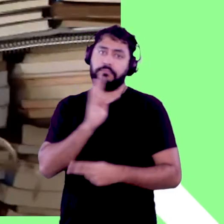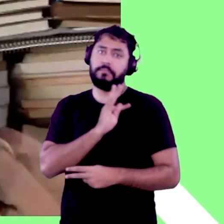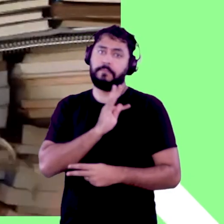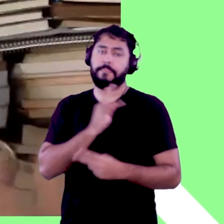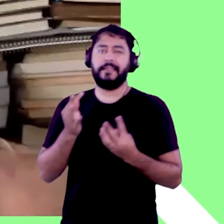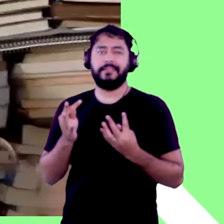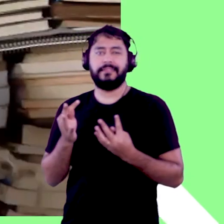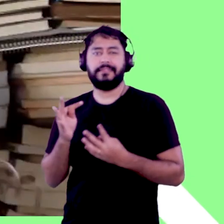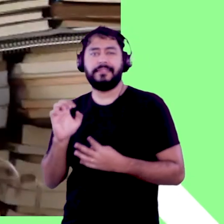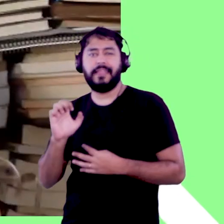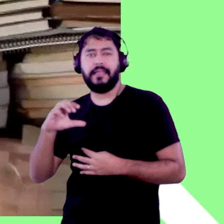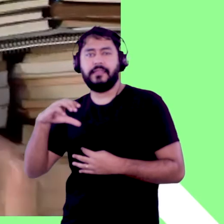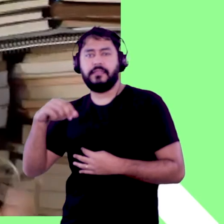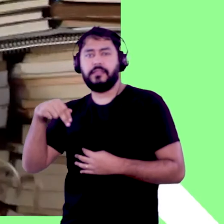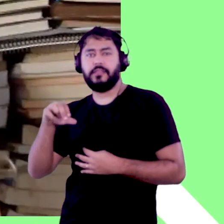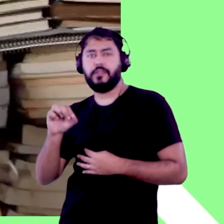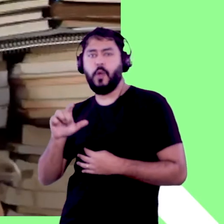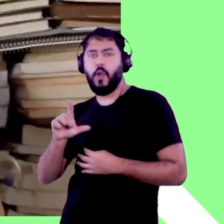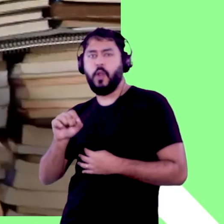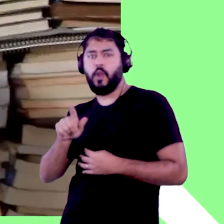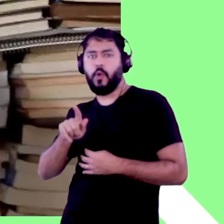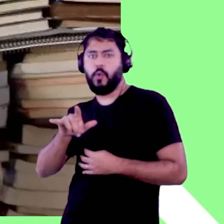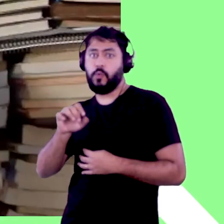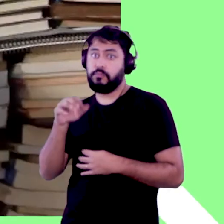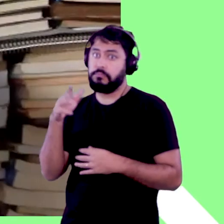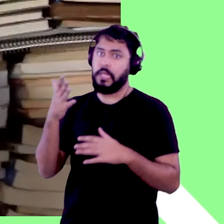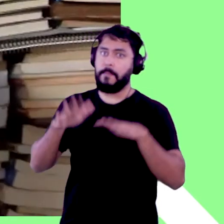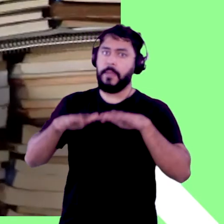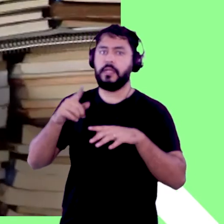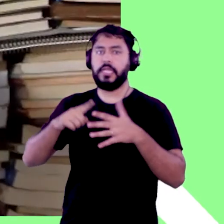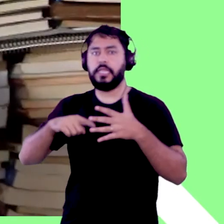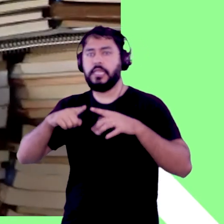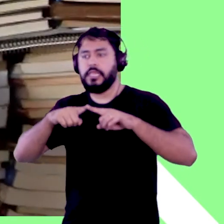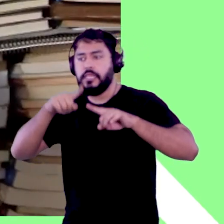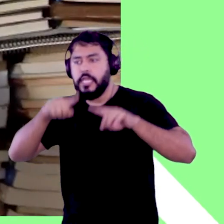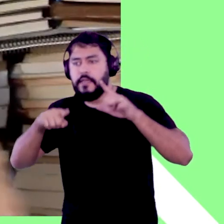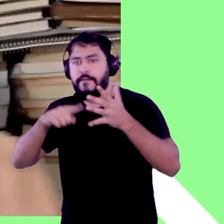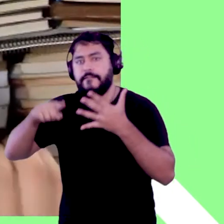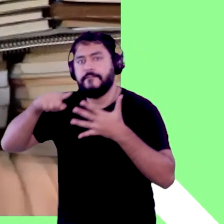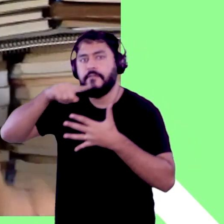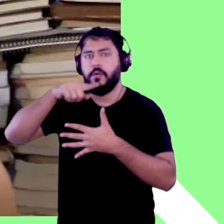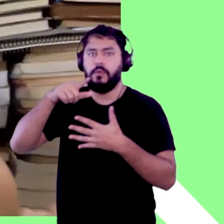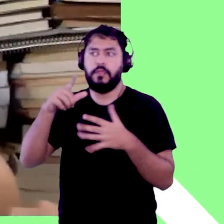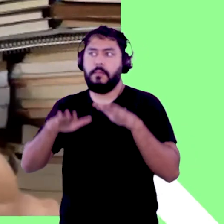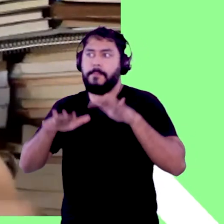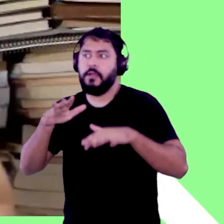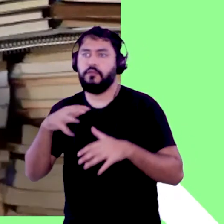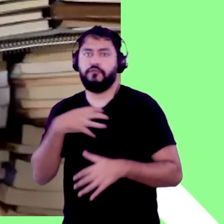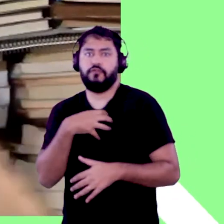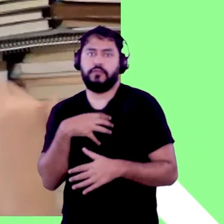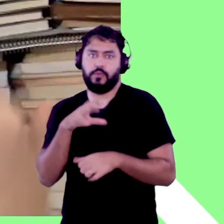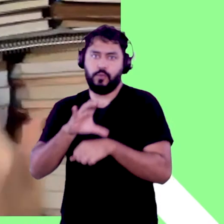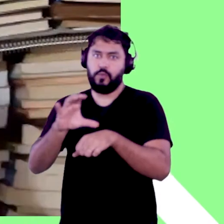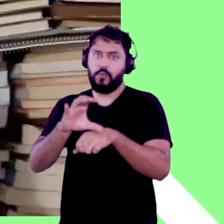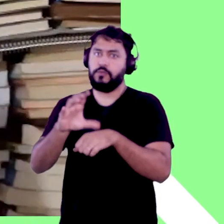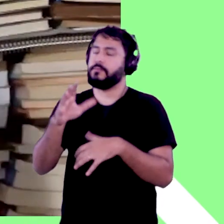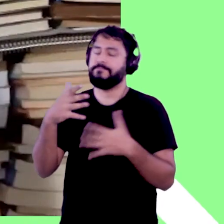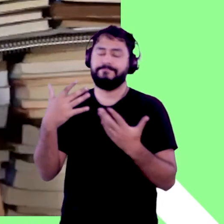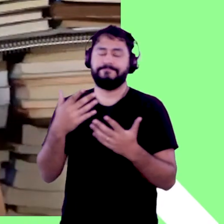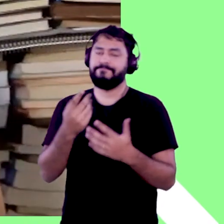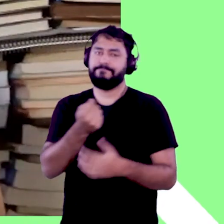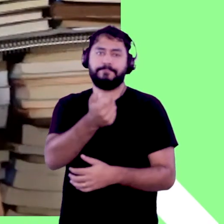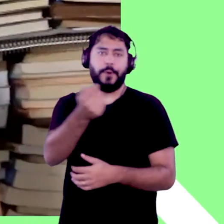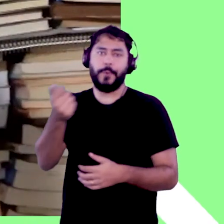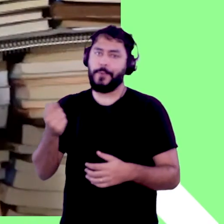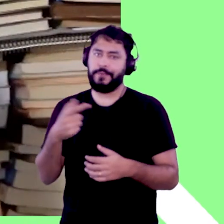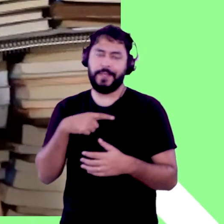do nível e do formato do curso, realmente é pouquíssimo conhecido, né? Posso trazer um pouco até